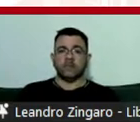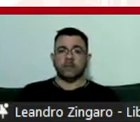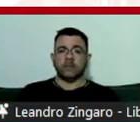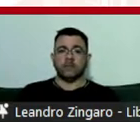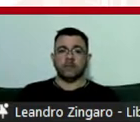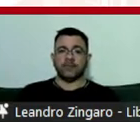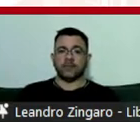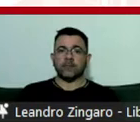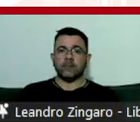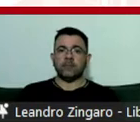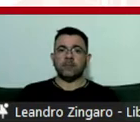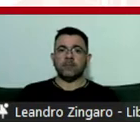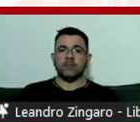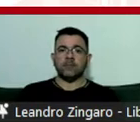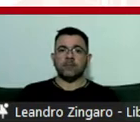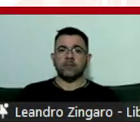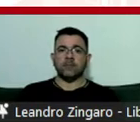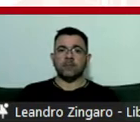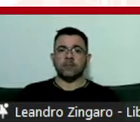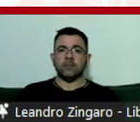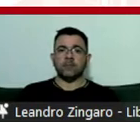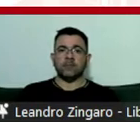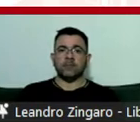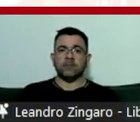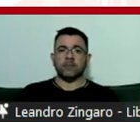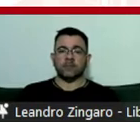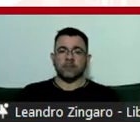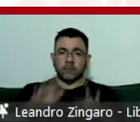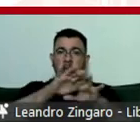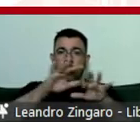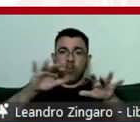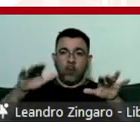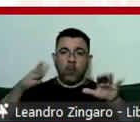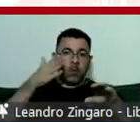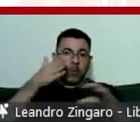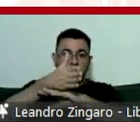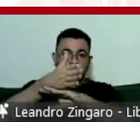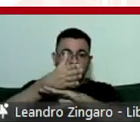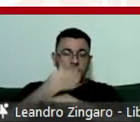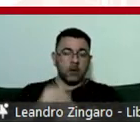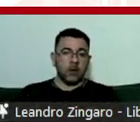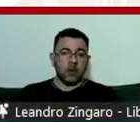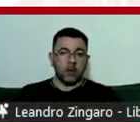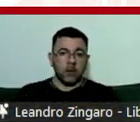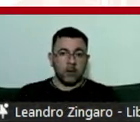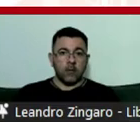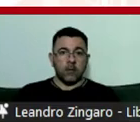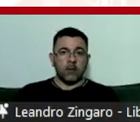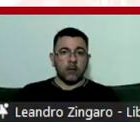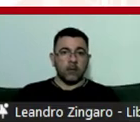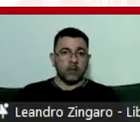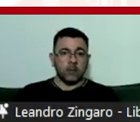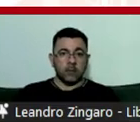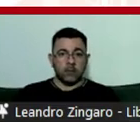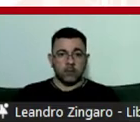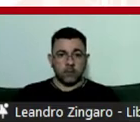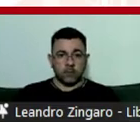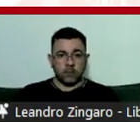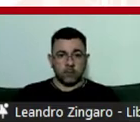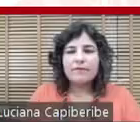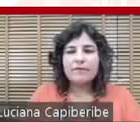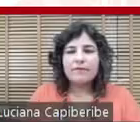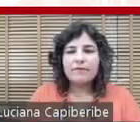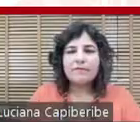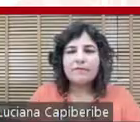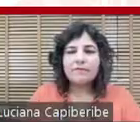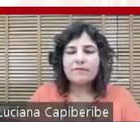logada vou entrar aqui na área logada do go Recife né para vocês verem os números e o que isso virou virou o que a